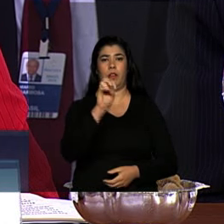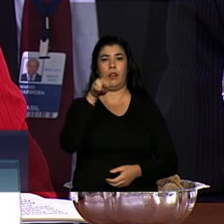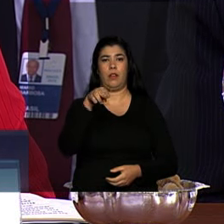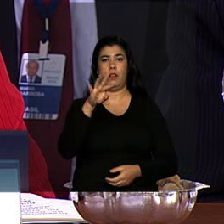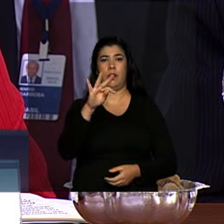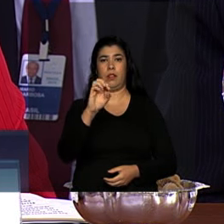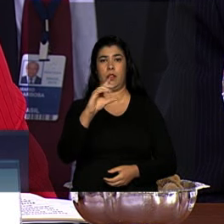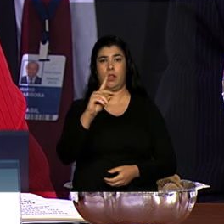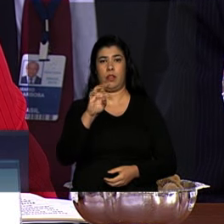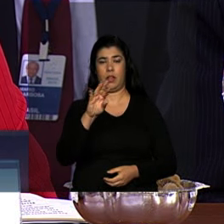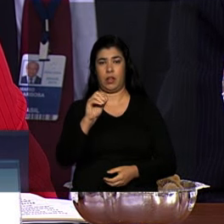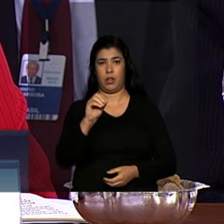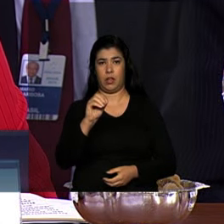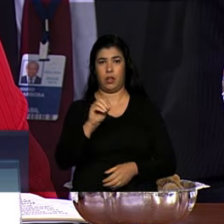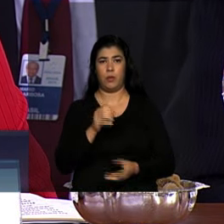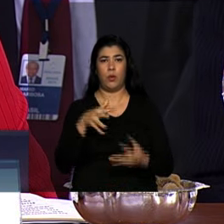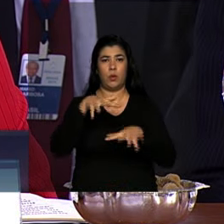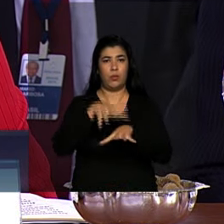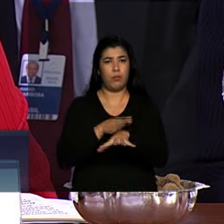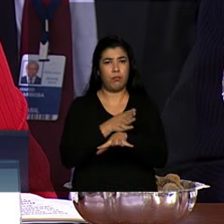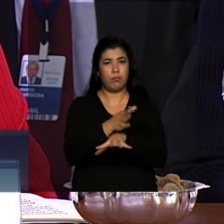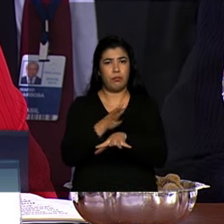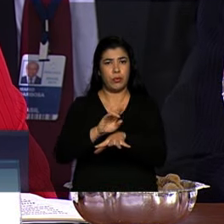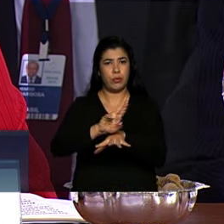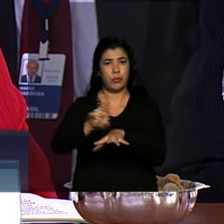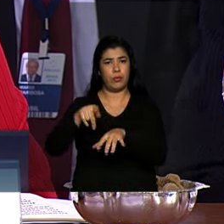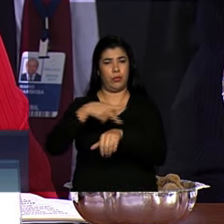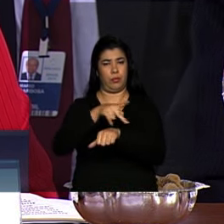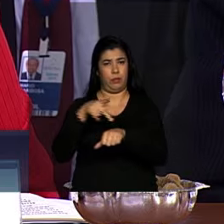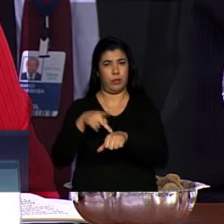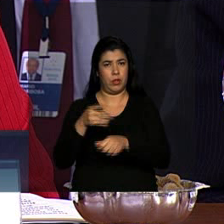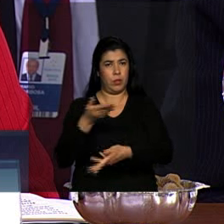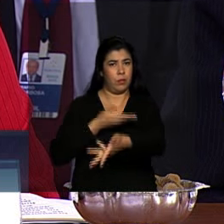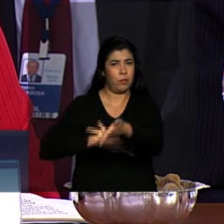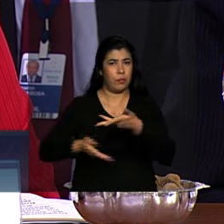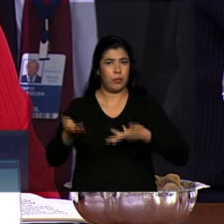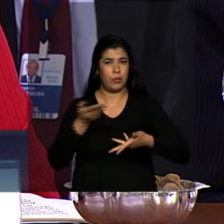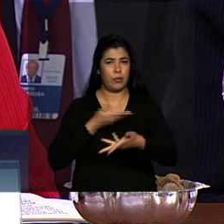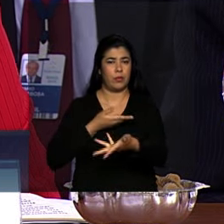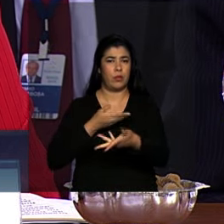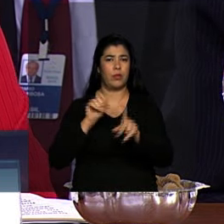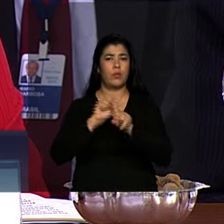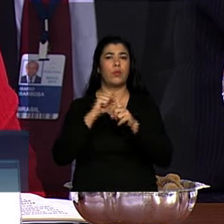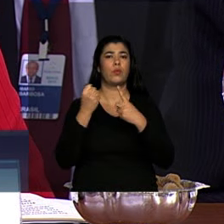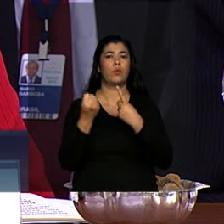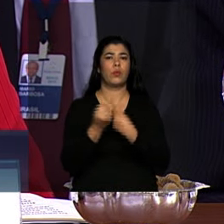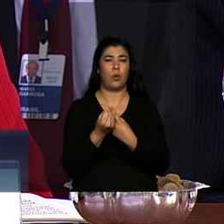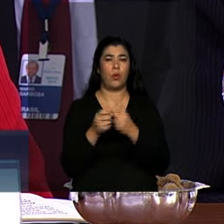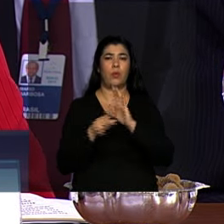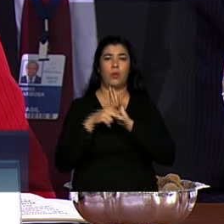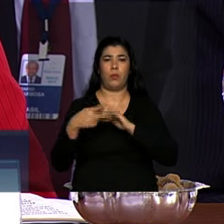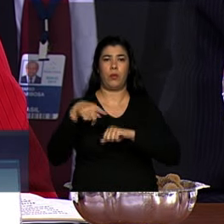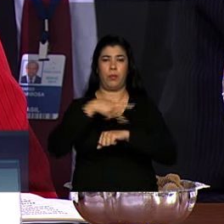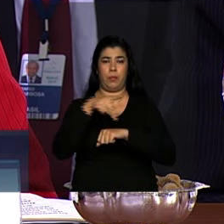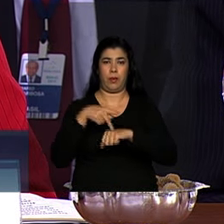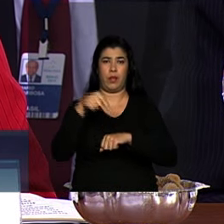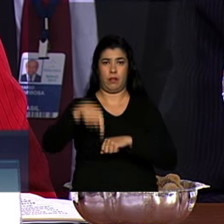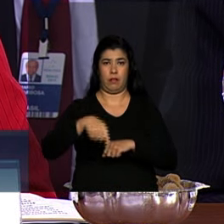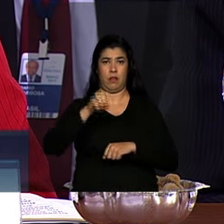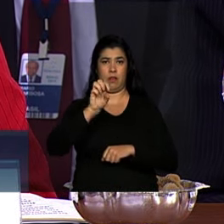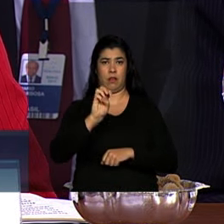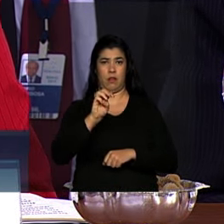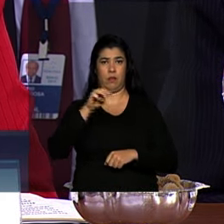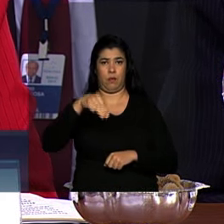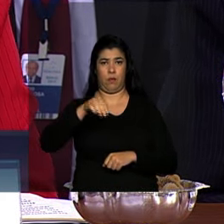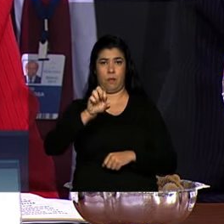intrazona, retomando a fluidez das trocas entre os sócios do Mercosul. A crise não